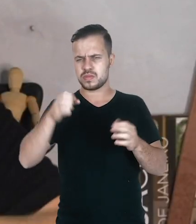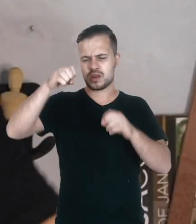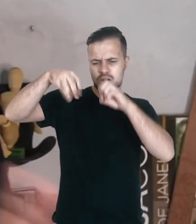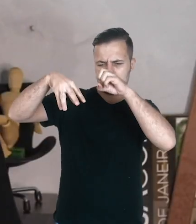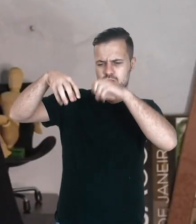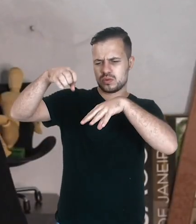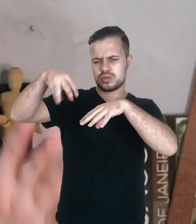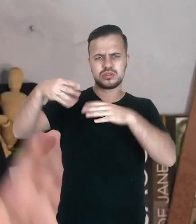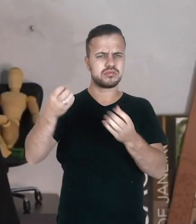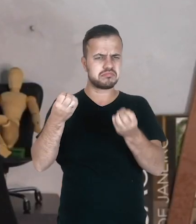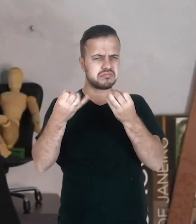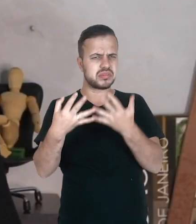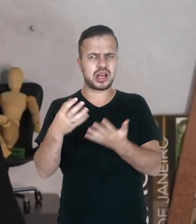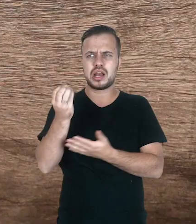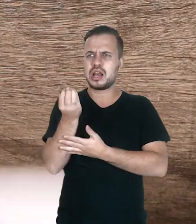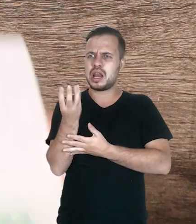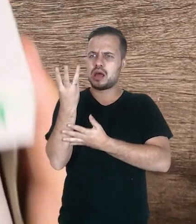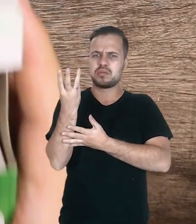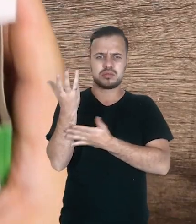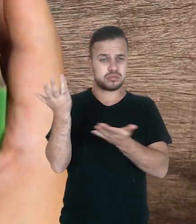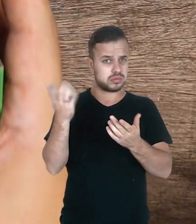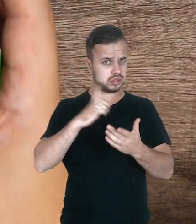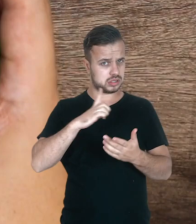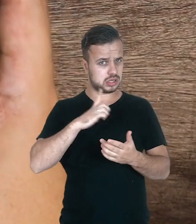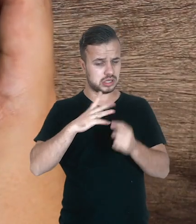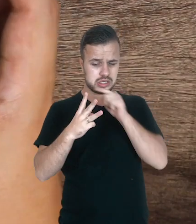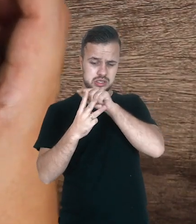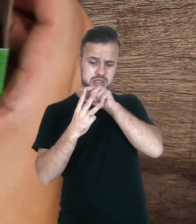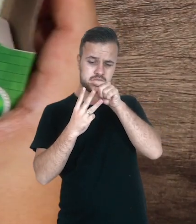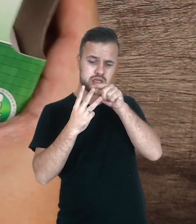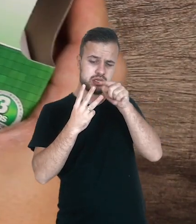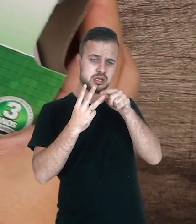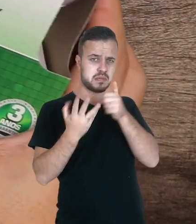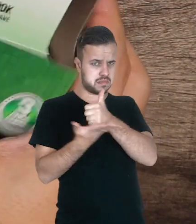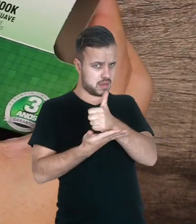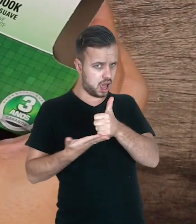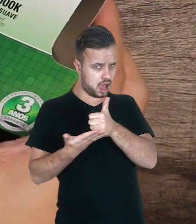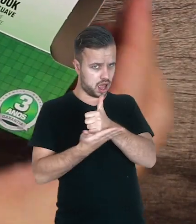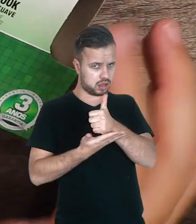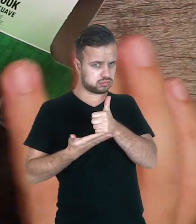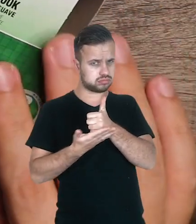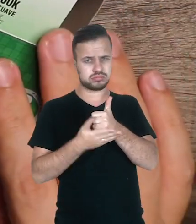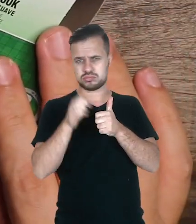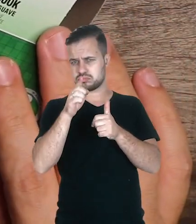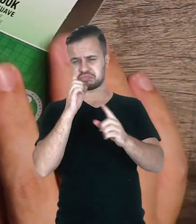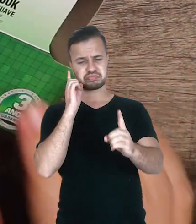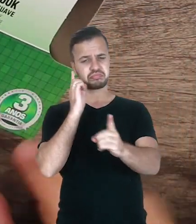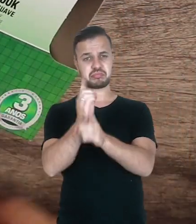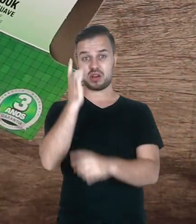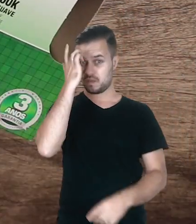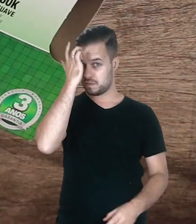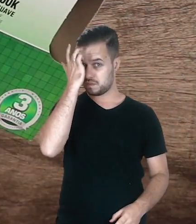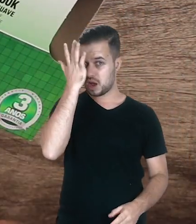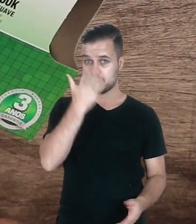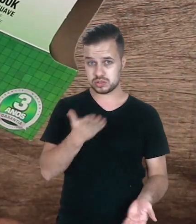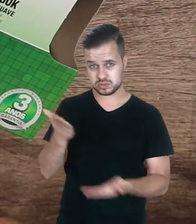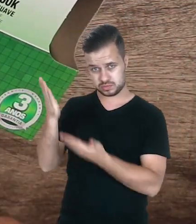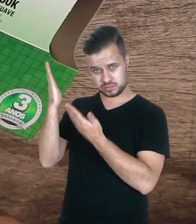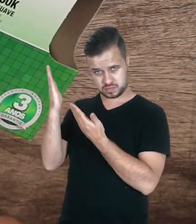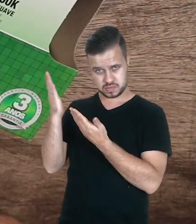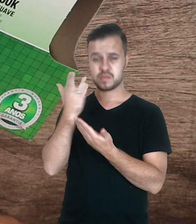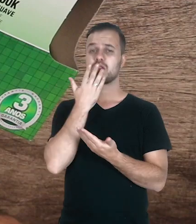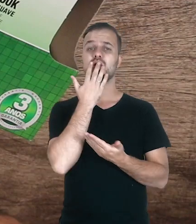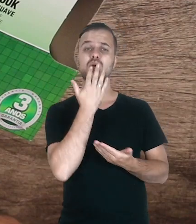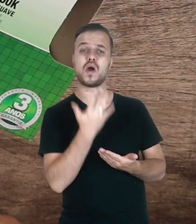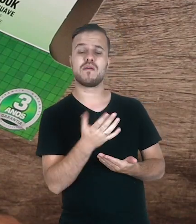gente fala diretamente em lâmpadas. E existem três tonalidades básicas aí de lâmpadas no mercado que você vai encontrar facilmente. As lâmpadas de